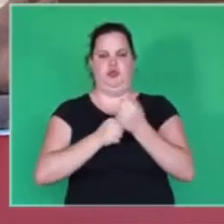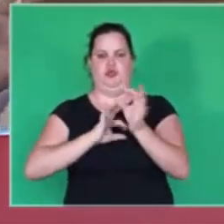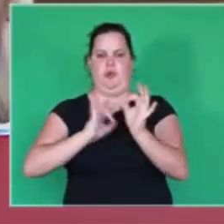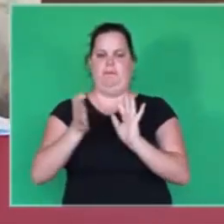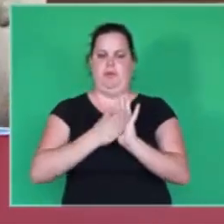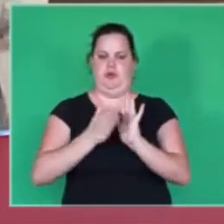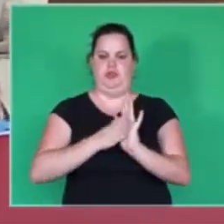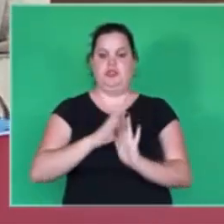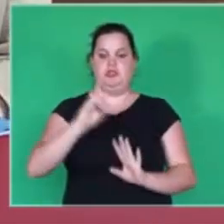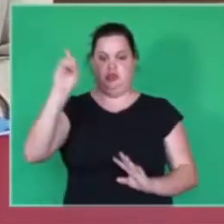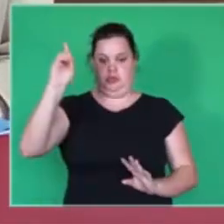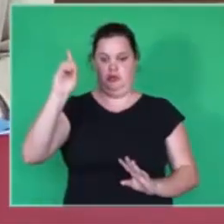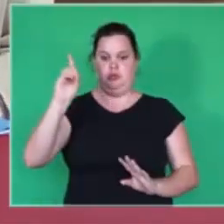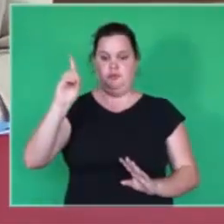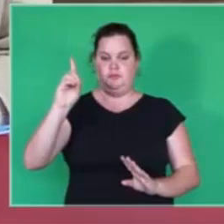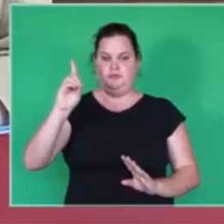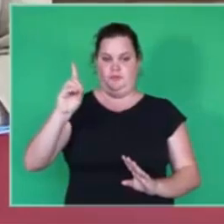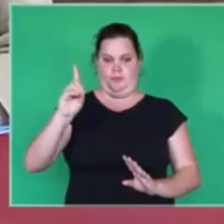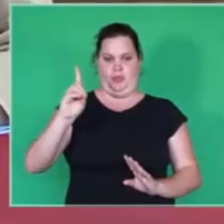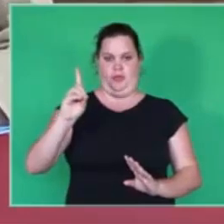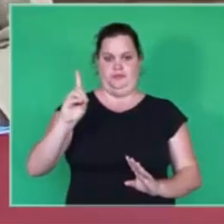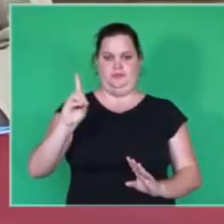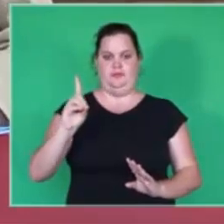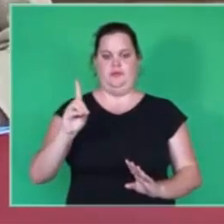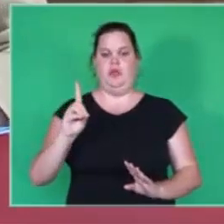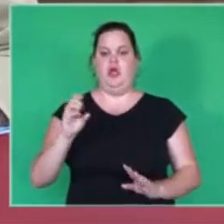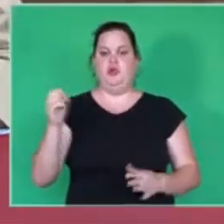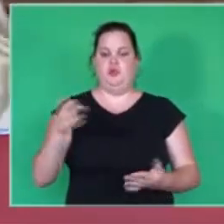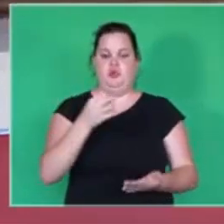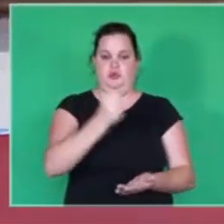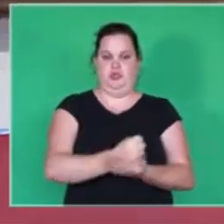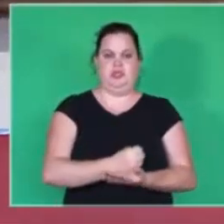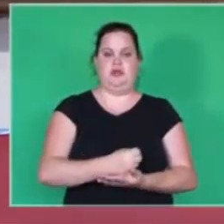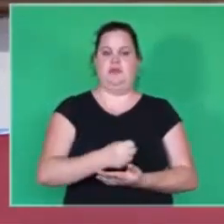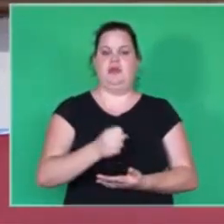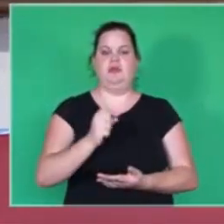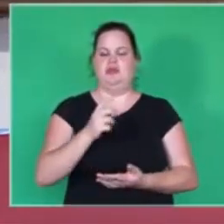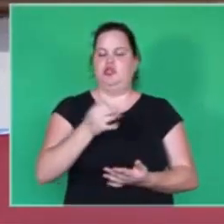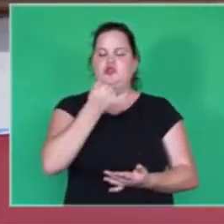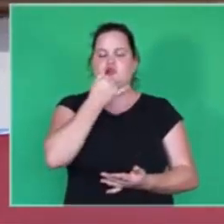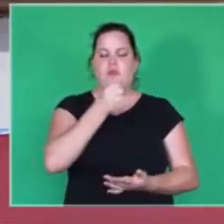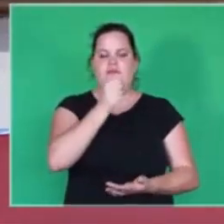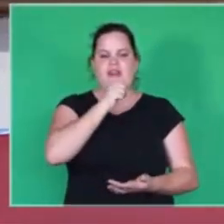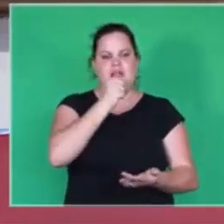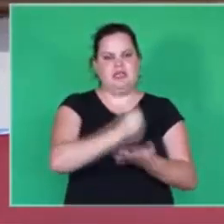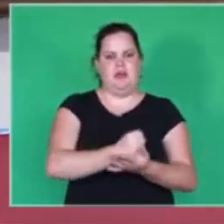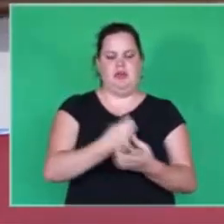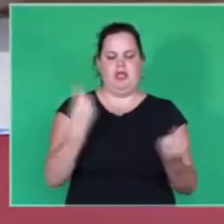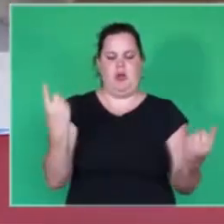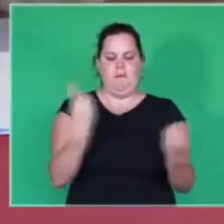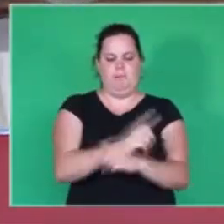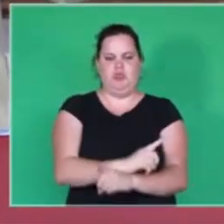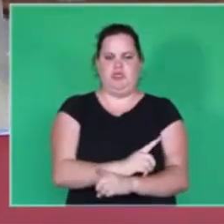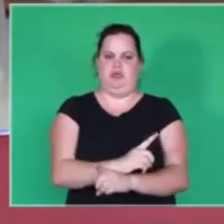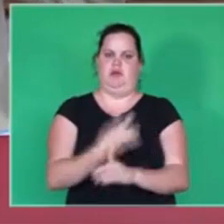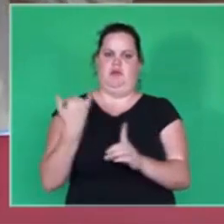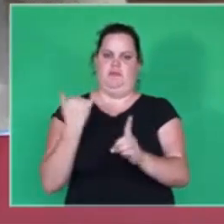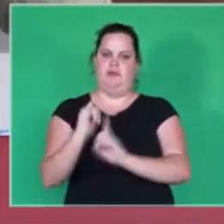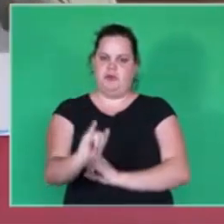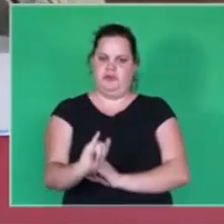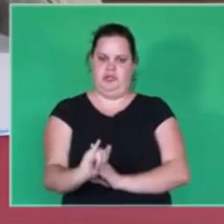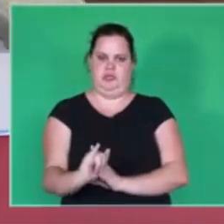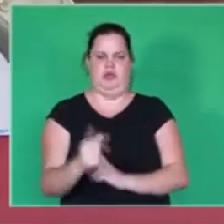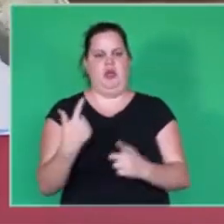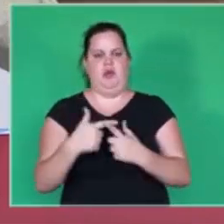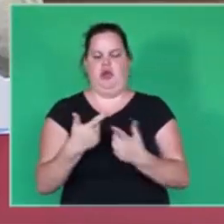Velho Testamento foi contra a profecia, contra o que era profético. Então, o homem tinha toda a capacidade para se direcionar sem